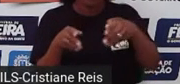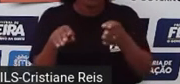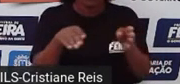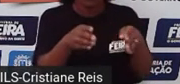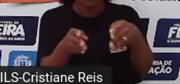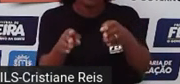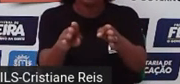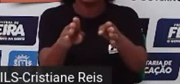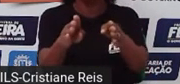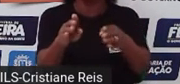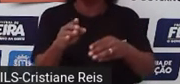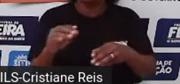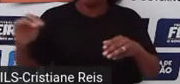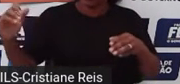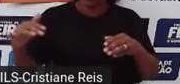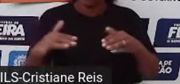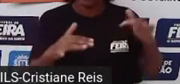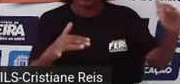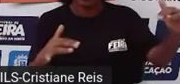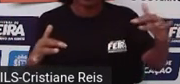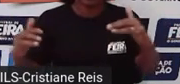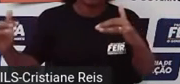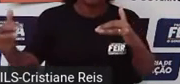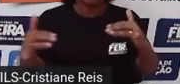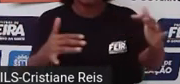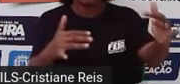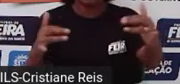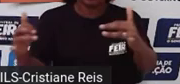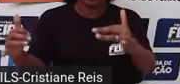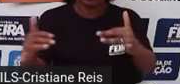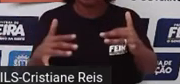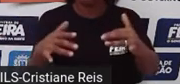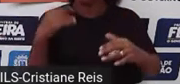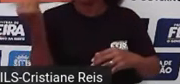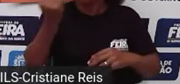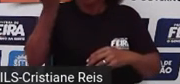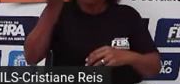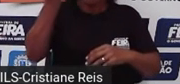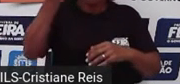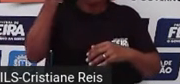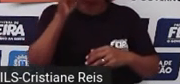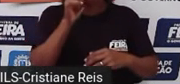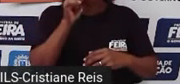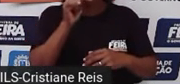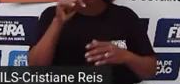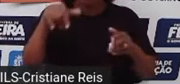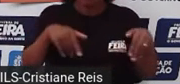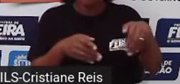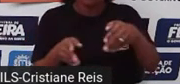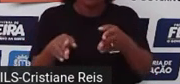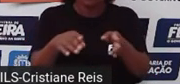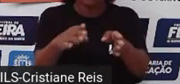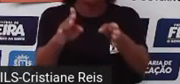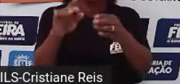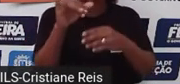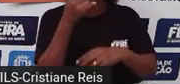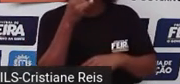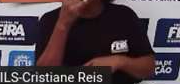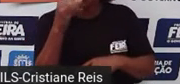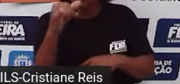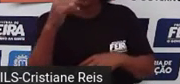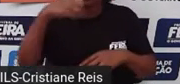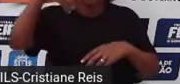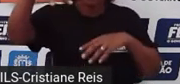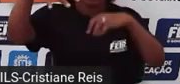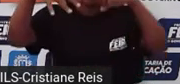aqui né Nós temos vários Rios esses Rios são de suma importância para a geração de energia para a questão do